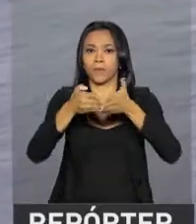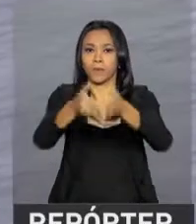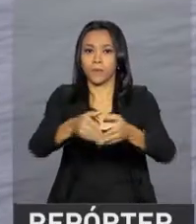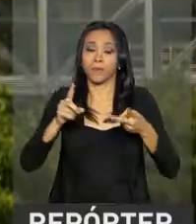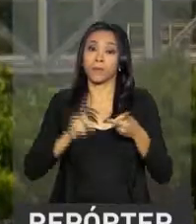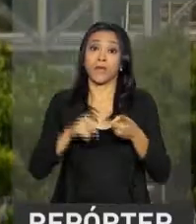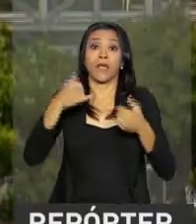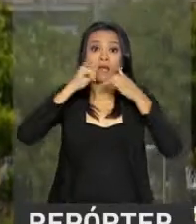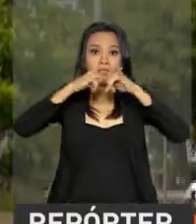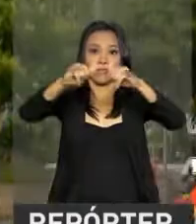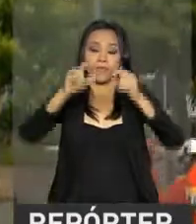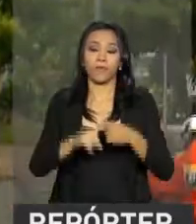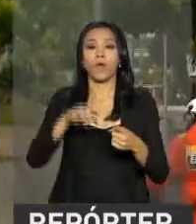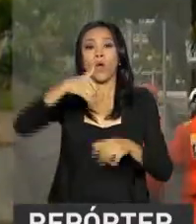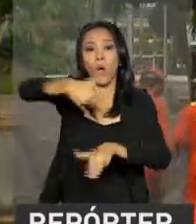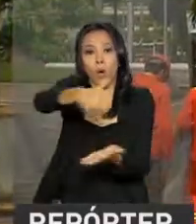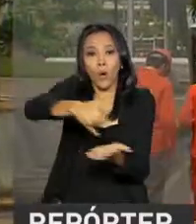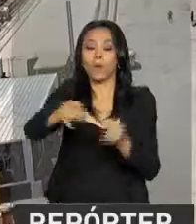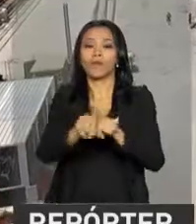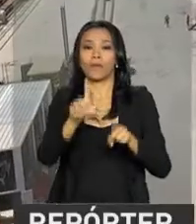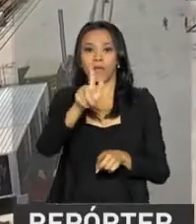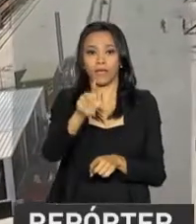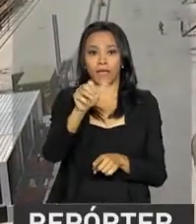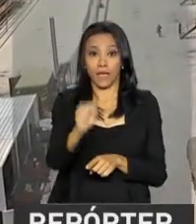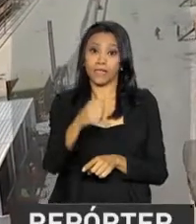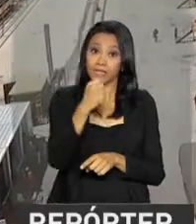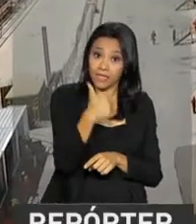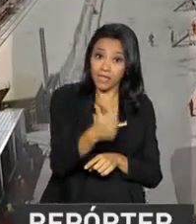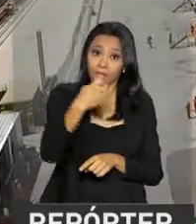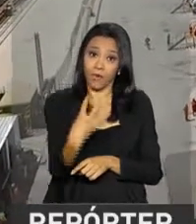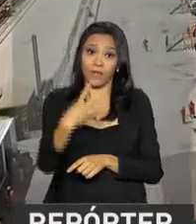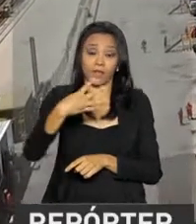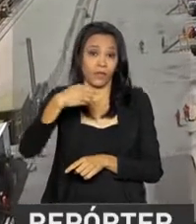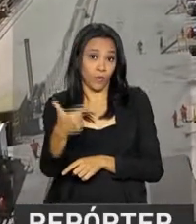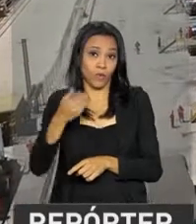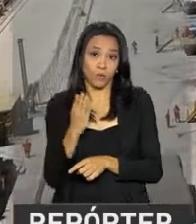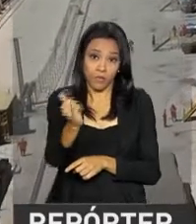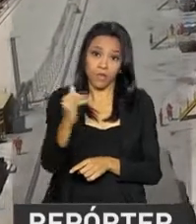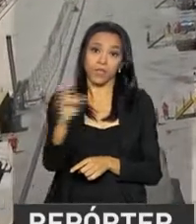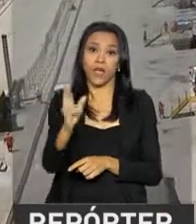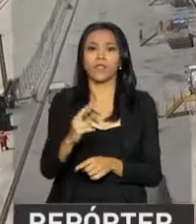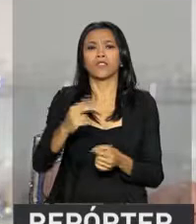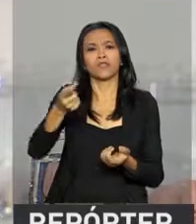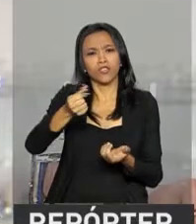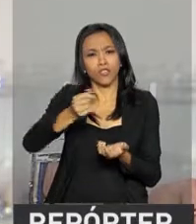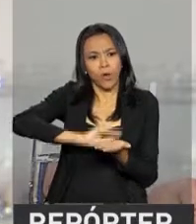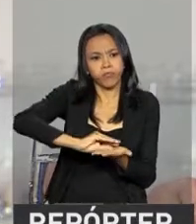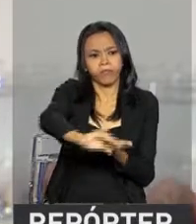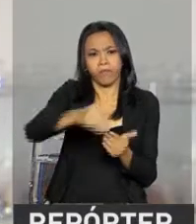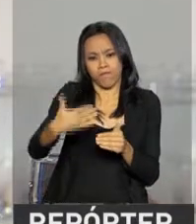óleo e gás, que vão gerar 142 bilhões de reais em investimentos nos próximos anos.